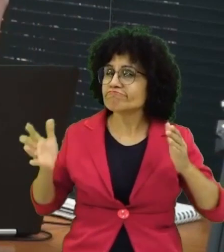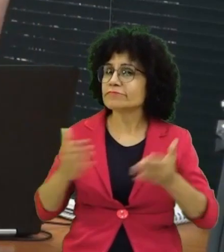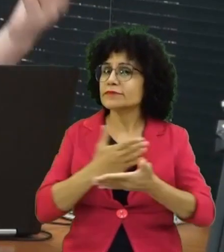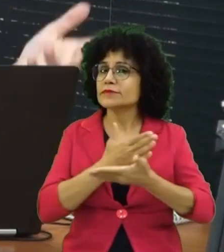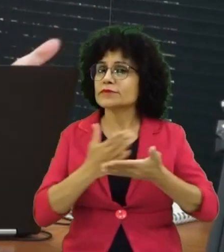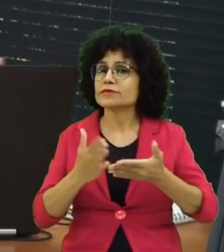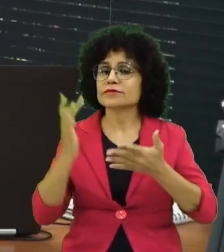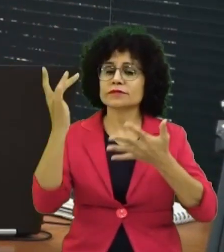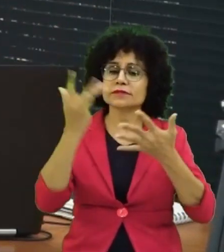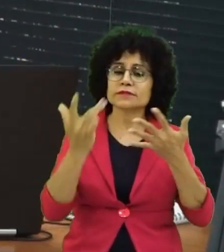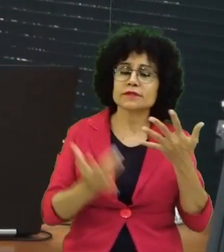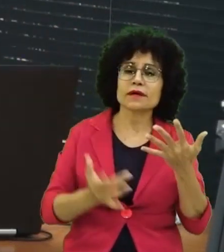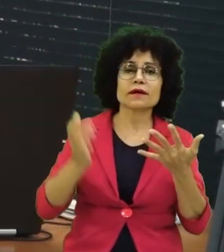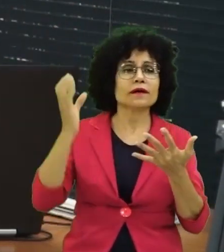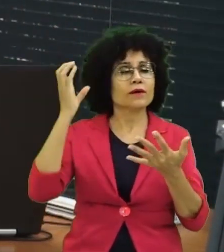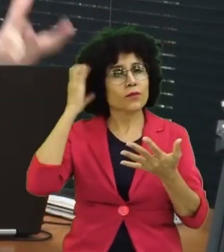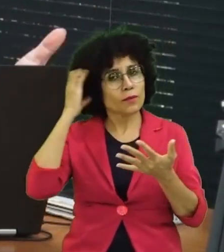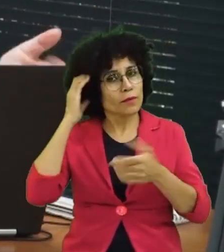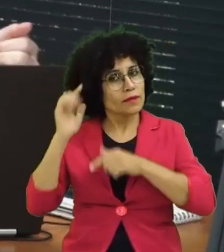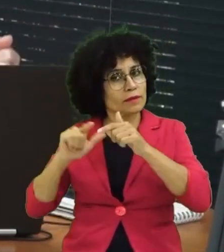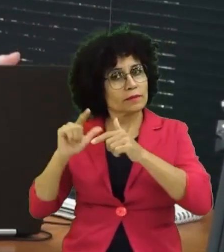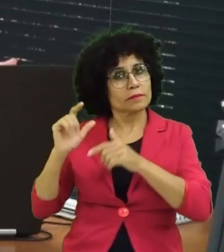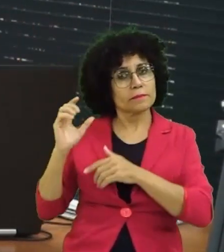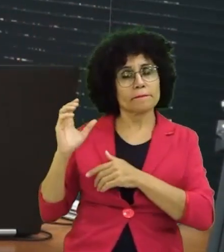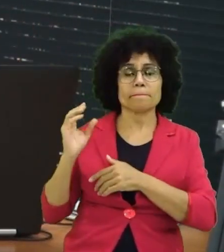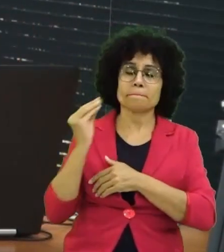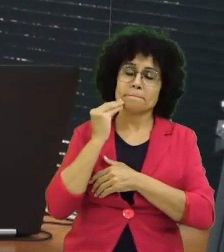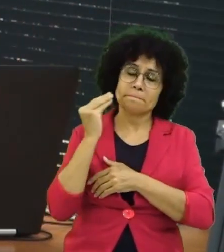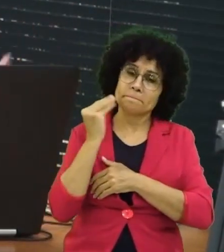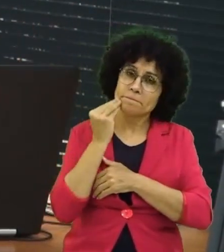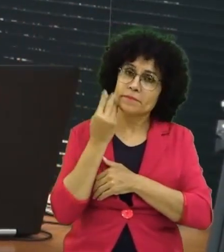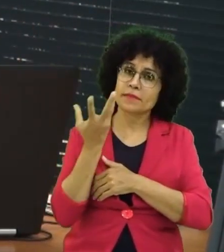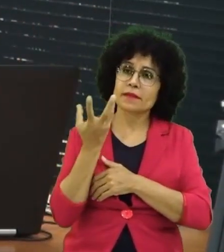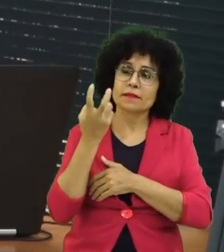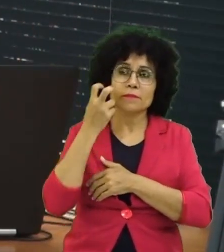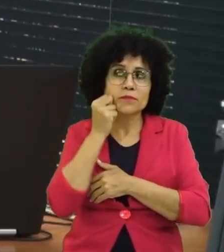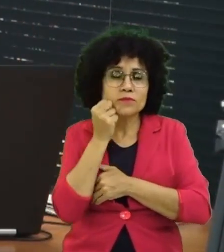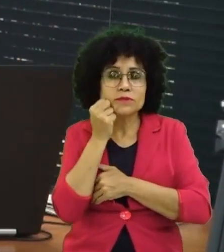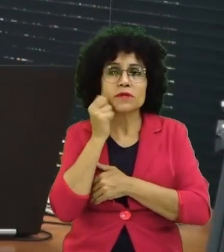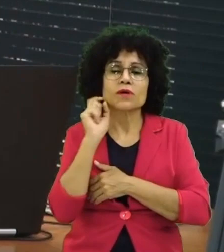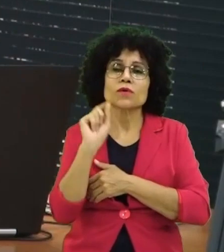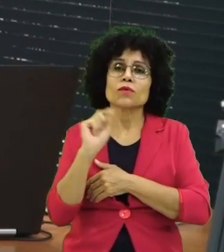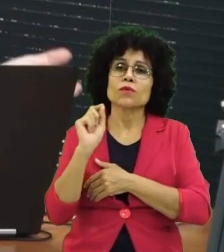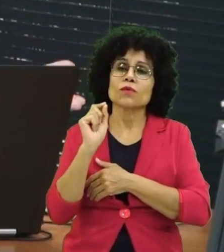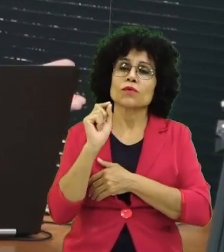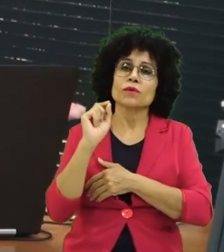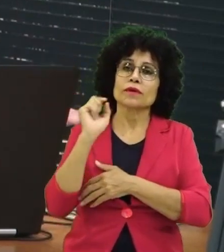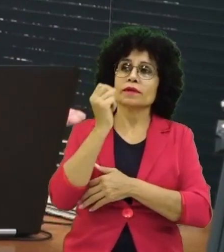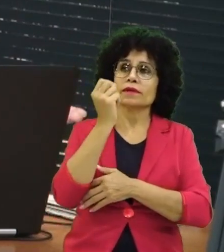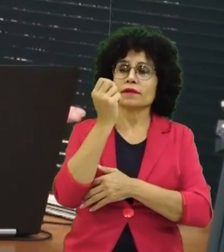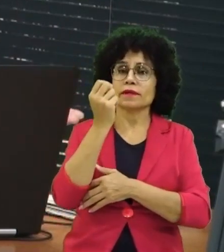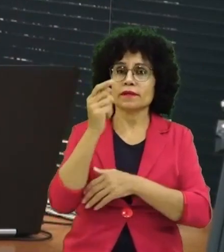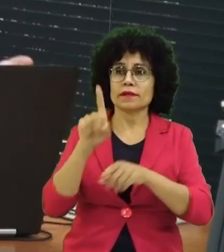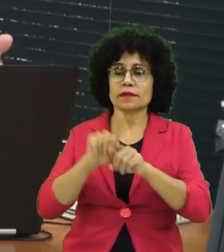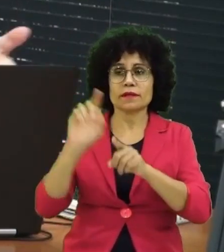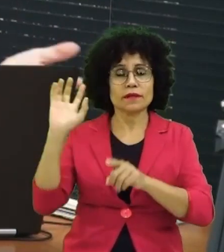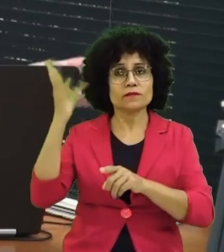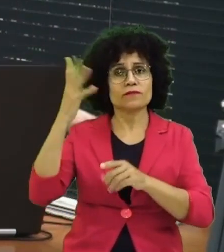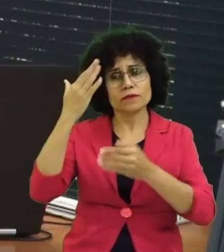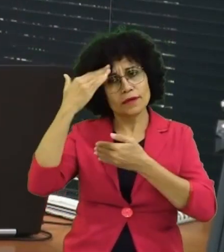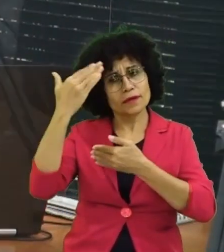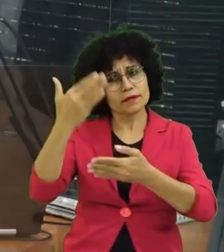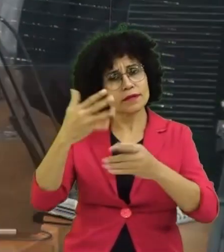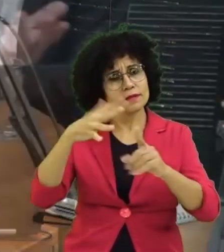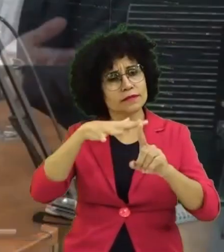citou, em Cuiabá, de tentar buscar soluções para a questão da água, do esgoto. E a gente agradece muito, doutor, e que